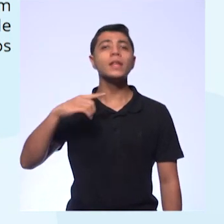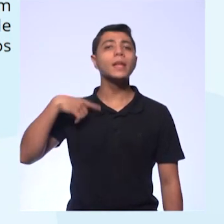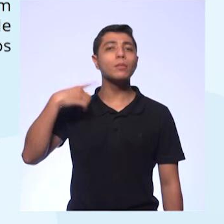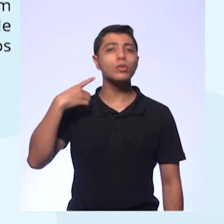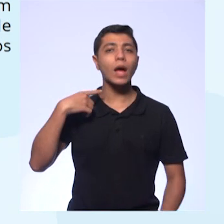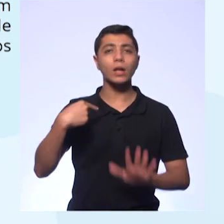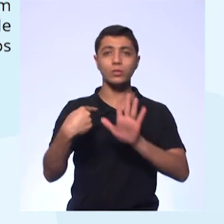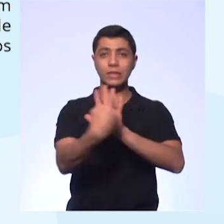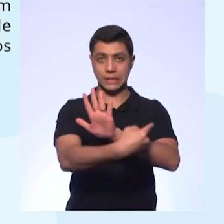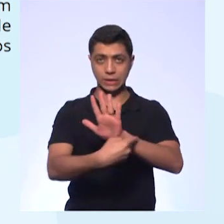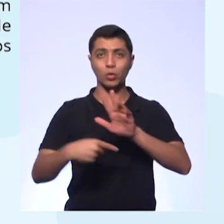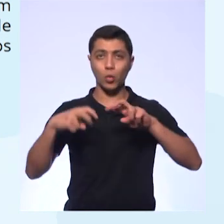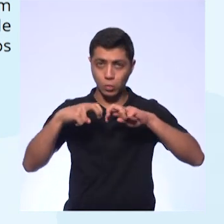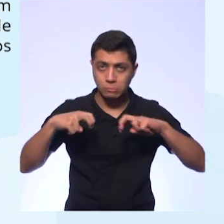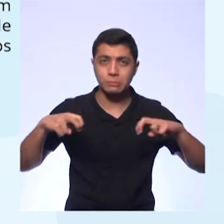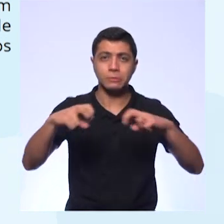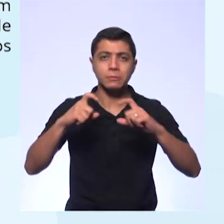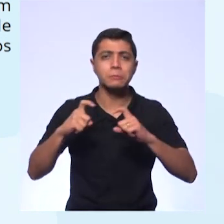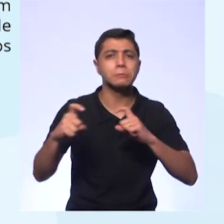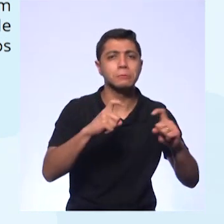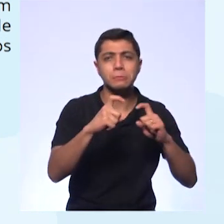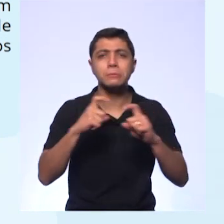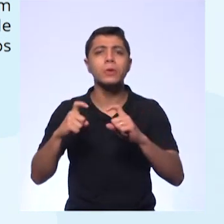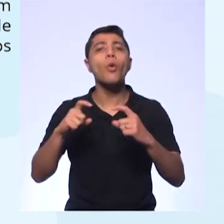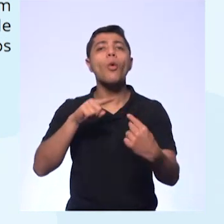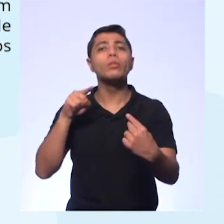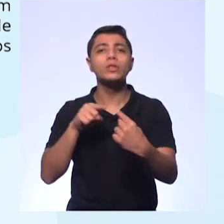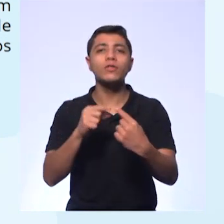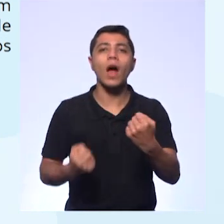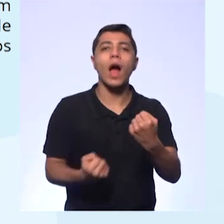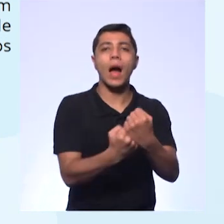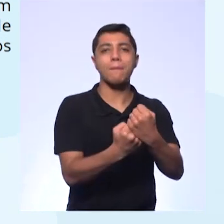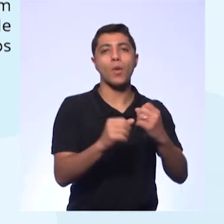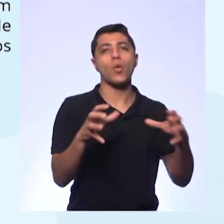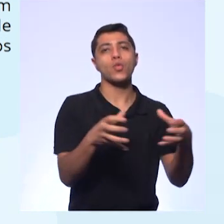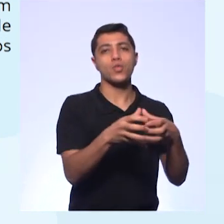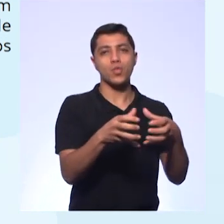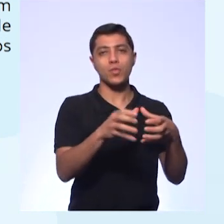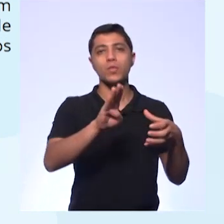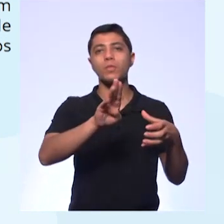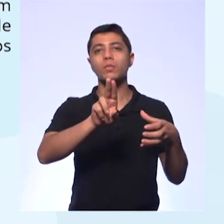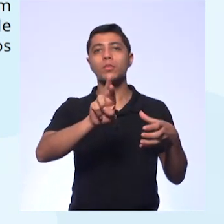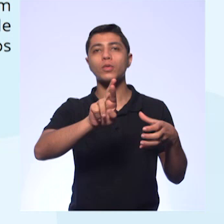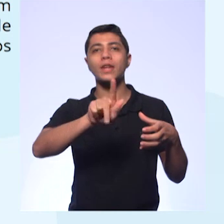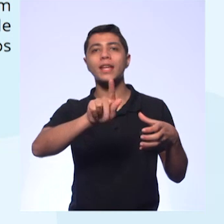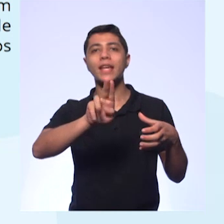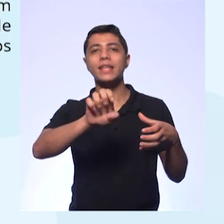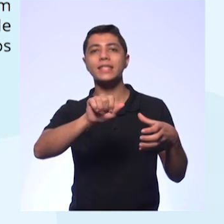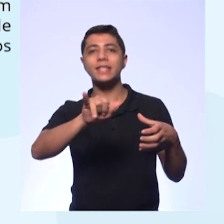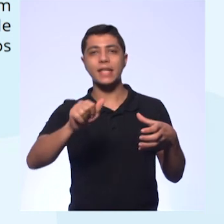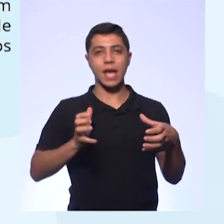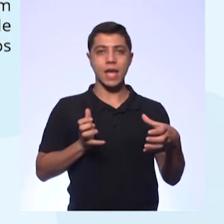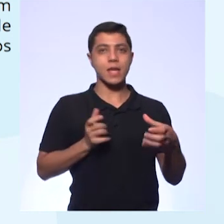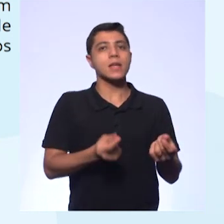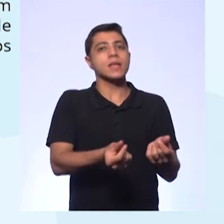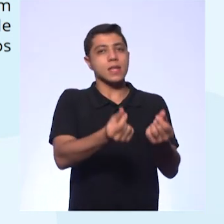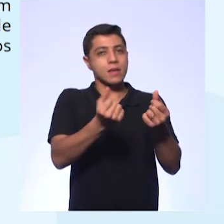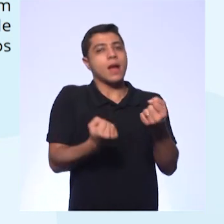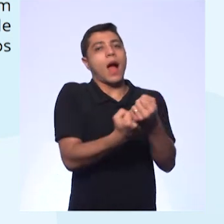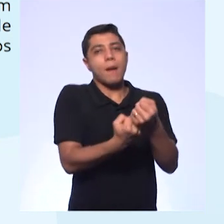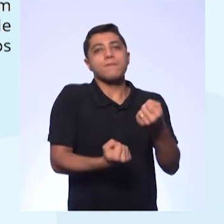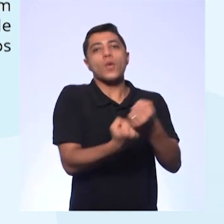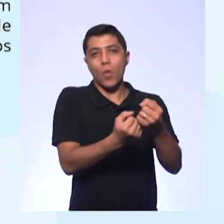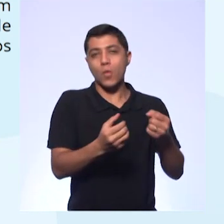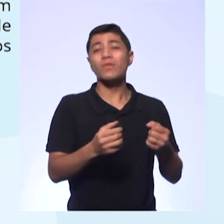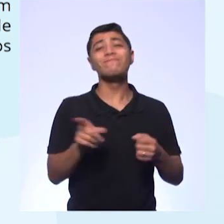da burguesia, encontrou inúmeras resistências entre jacobinos e monarquistas. Diante desses